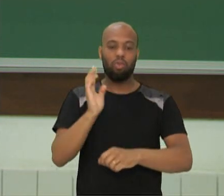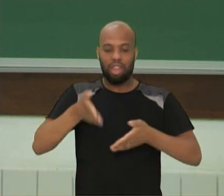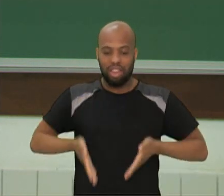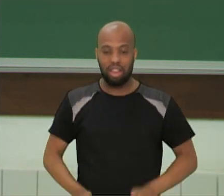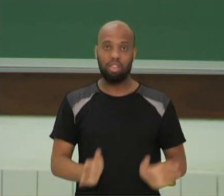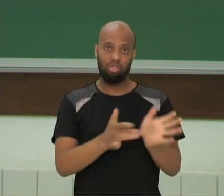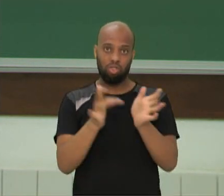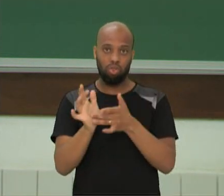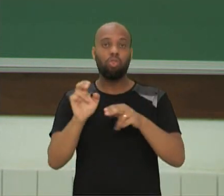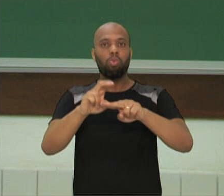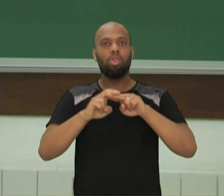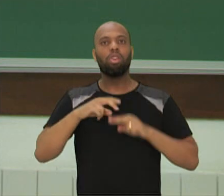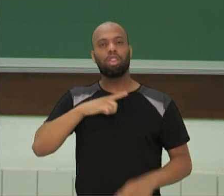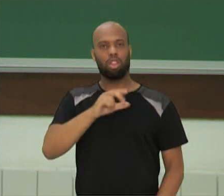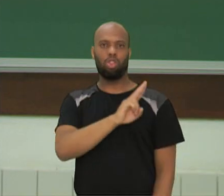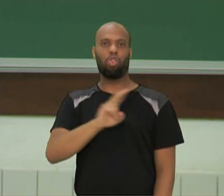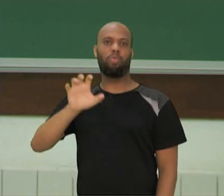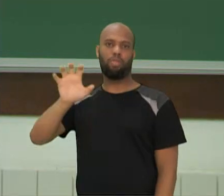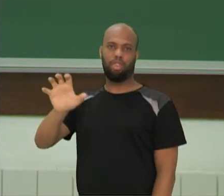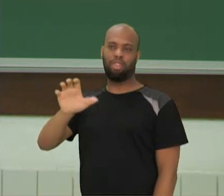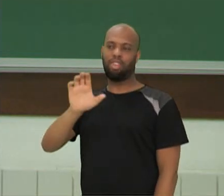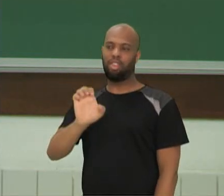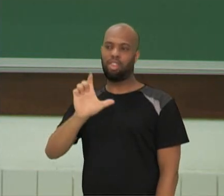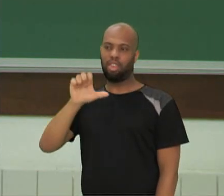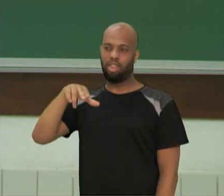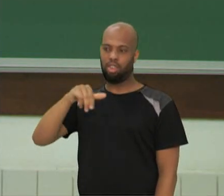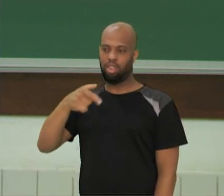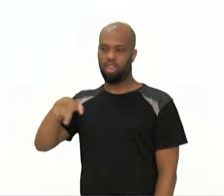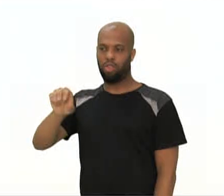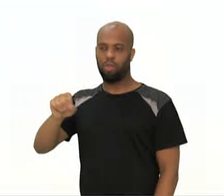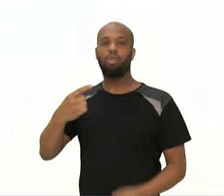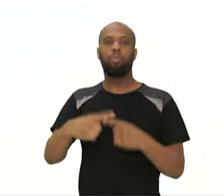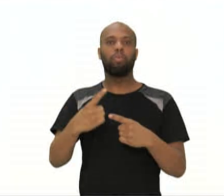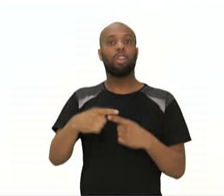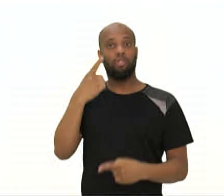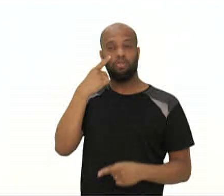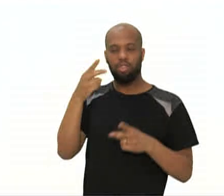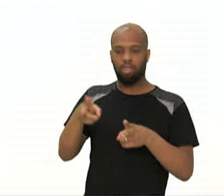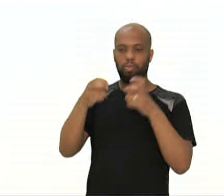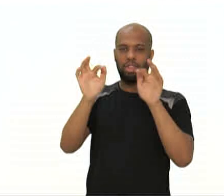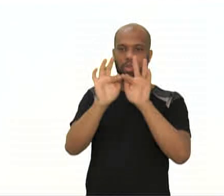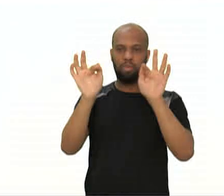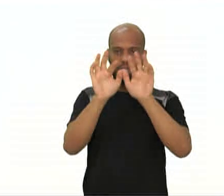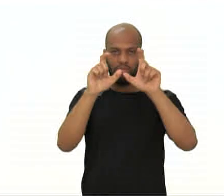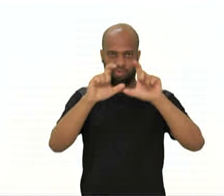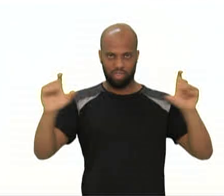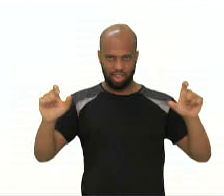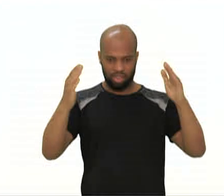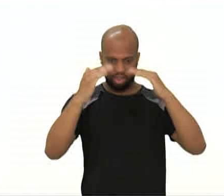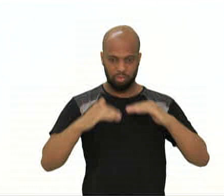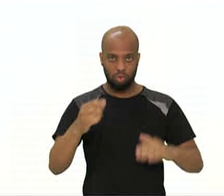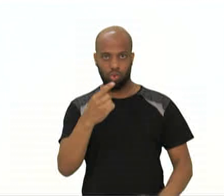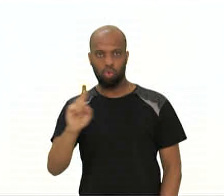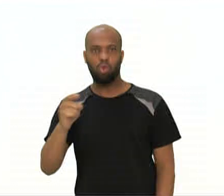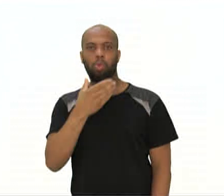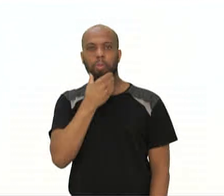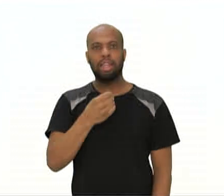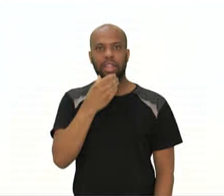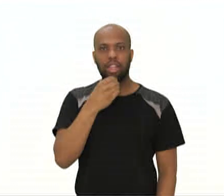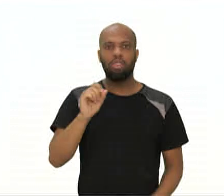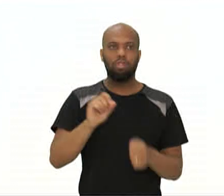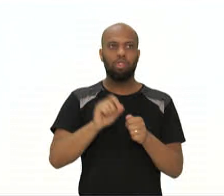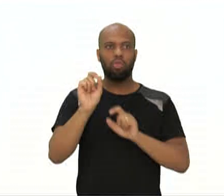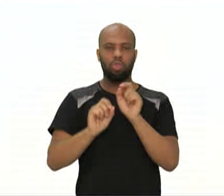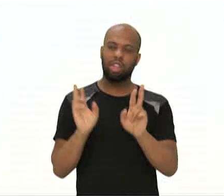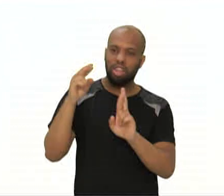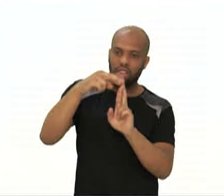menino Jesus. Então, por isso, El Niño. Conforme você pode ver, a última frase desse slide que está na tela para você. O menino,